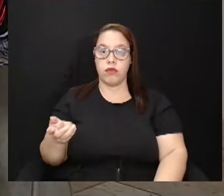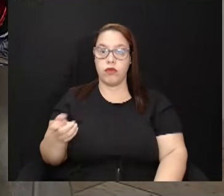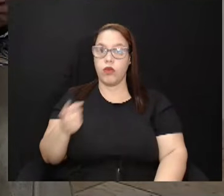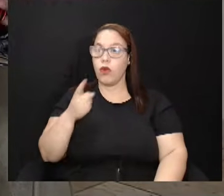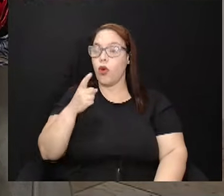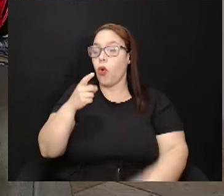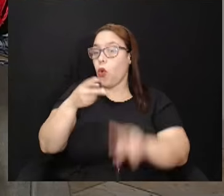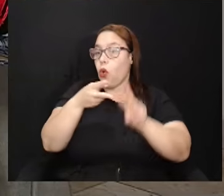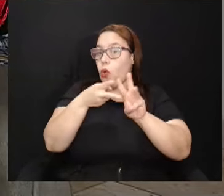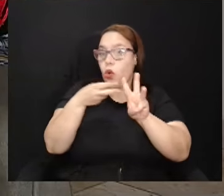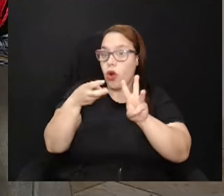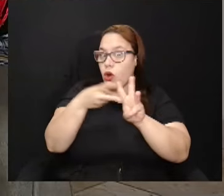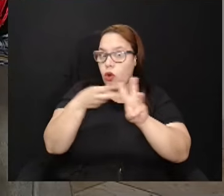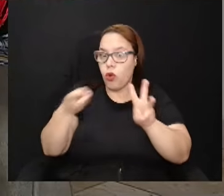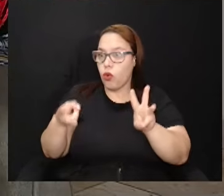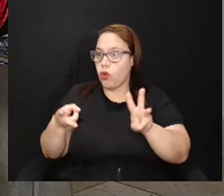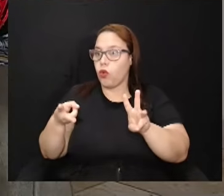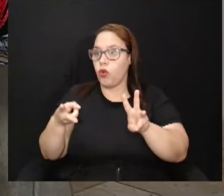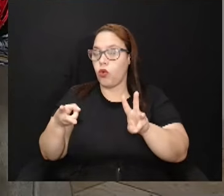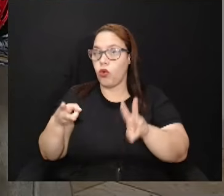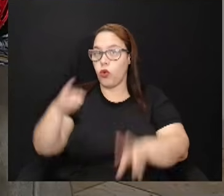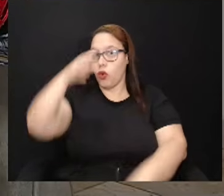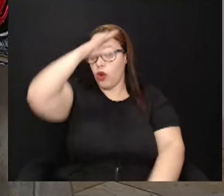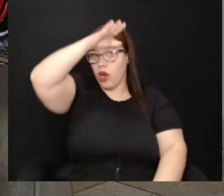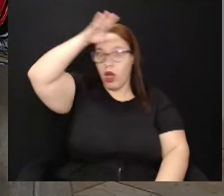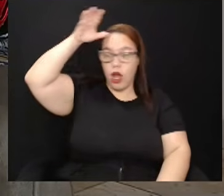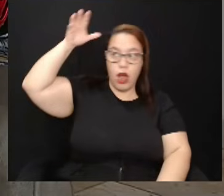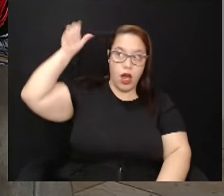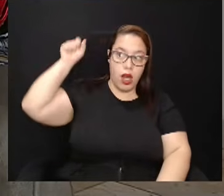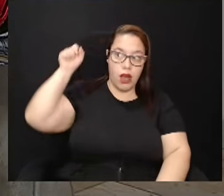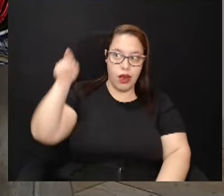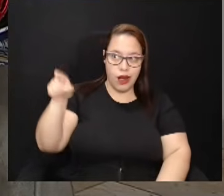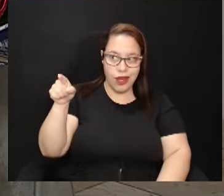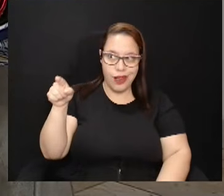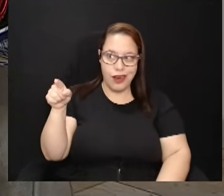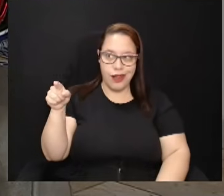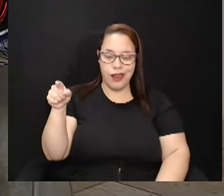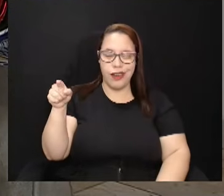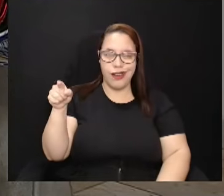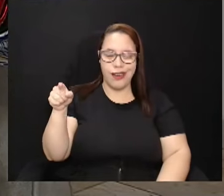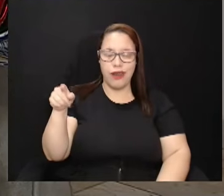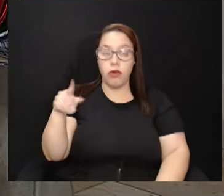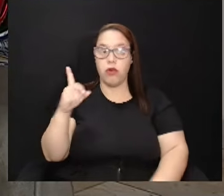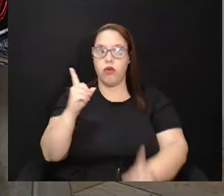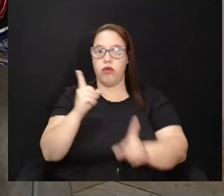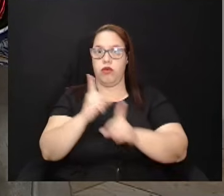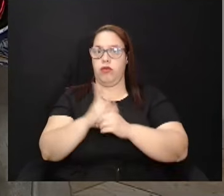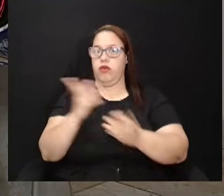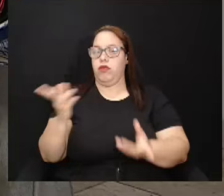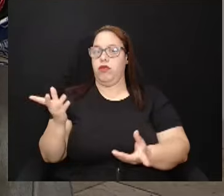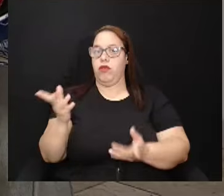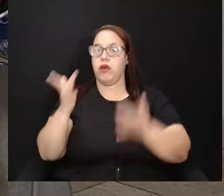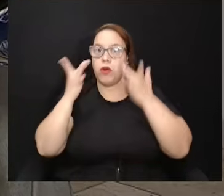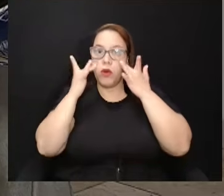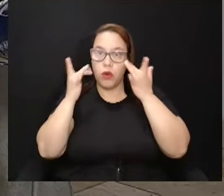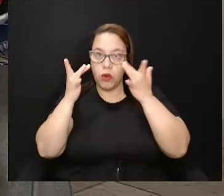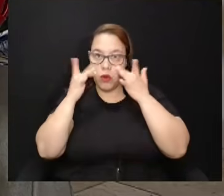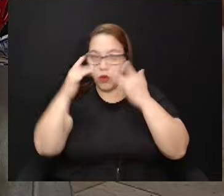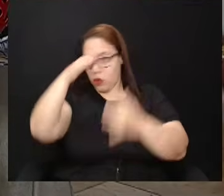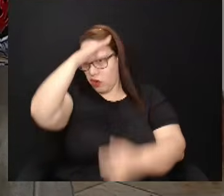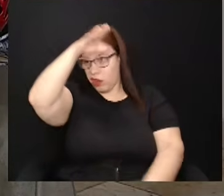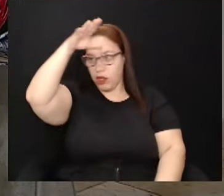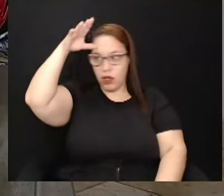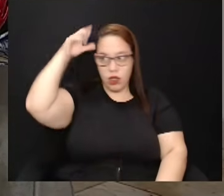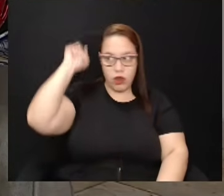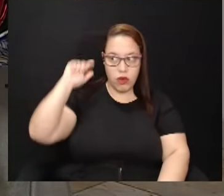primeira vez que eu estive no Amazonas, né? De repente, eu fiz o Teatro Amazonas, de repente, dali a pouquinho, vou para